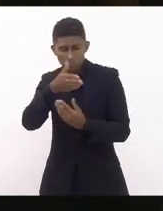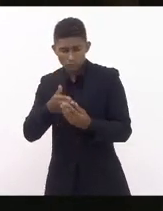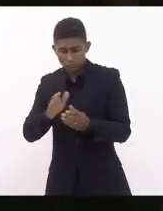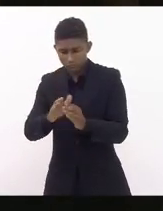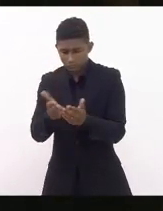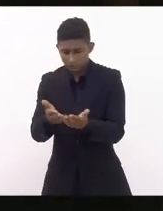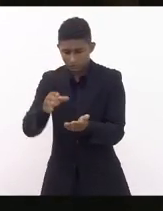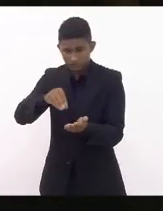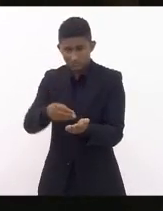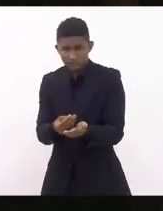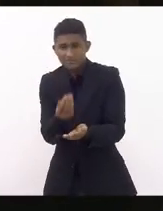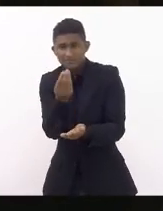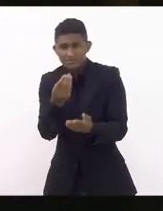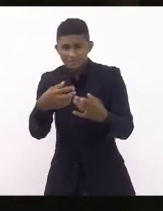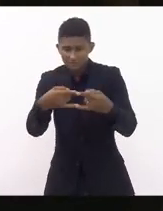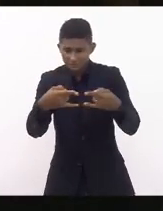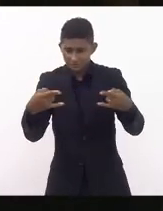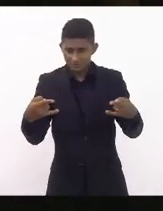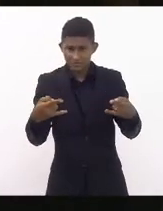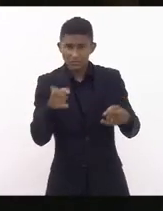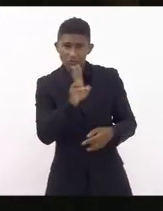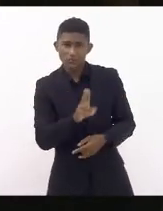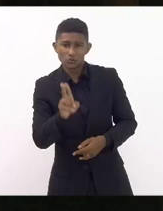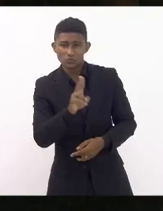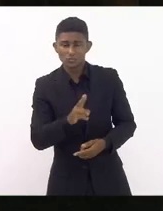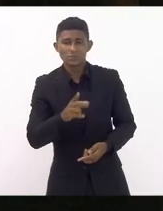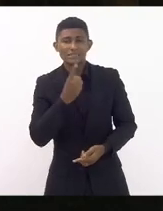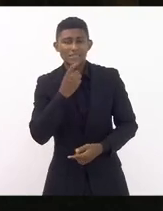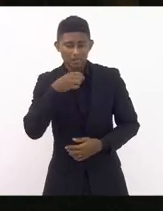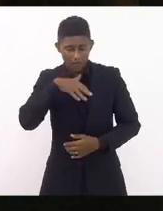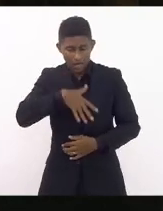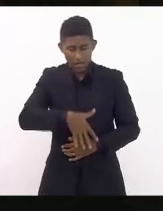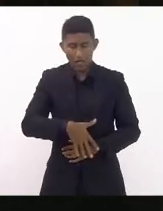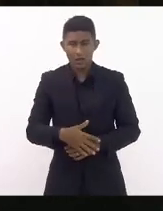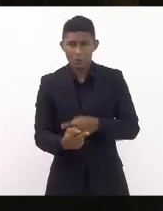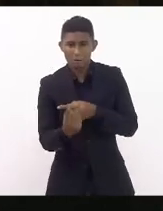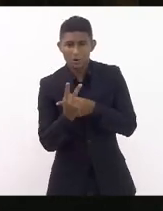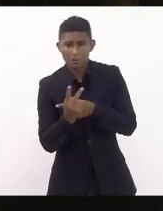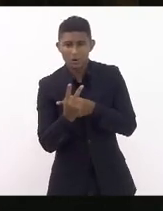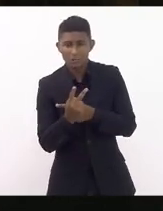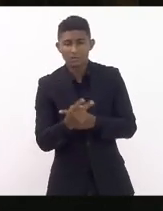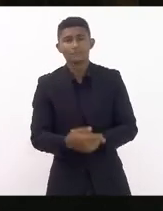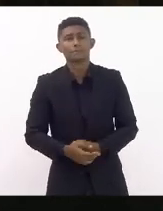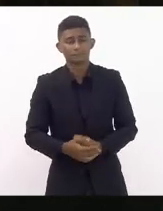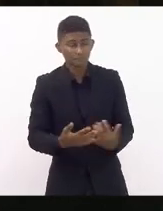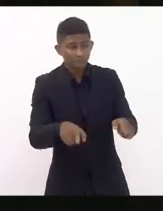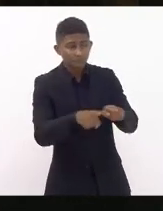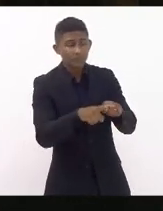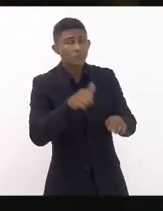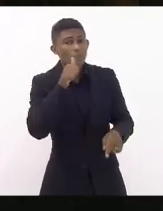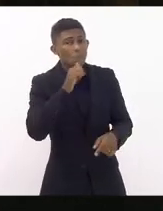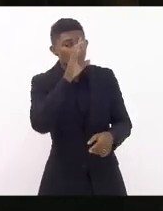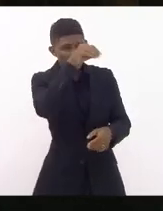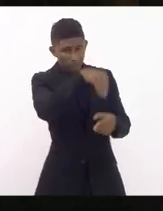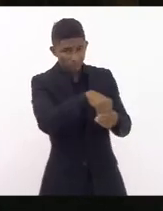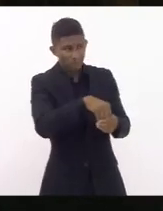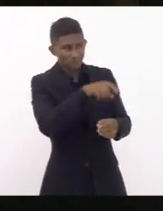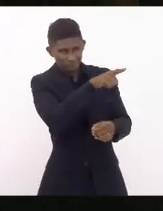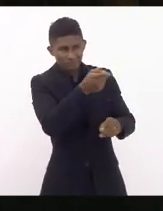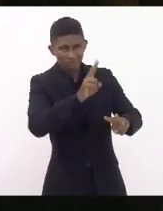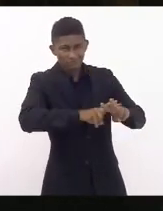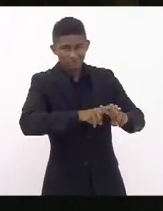conter o fluxo. Algumas dessas mulheres convivem com seus filhos no sistema prisional em